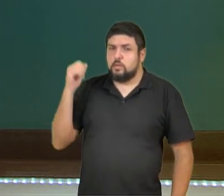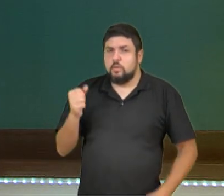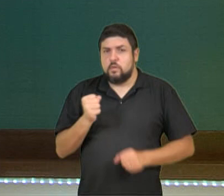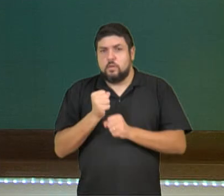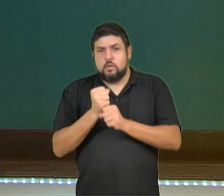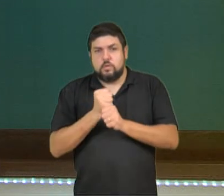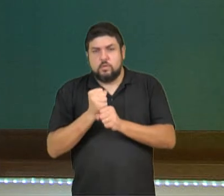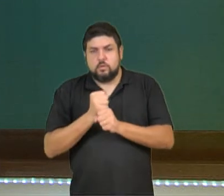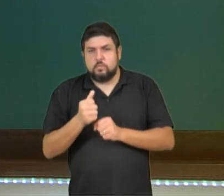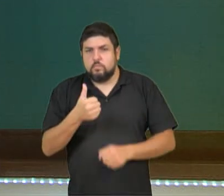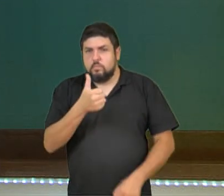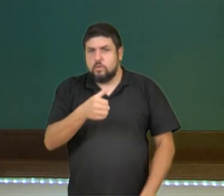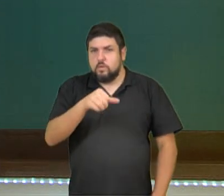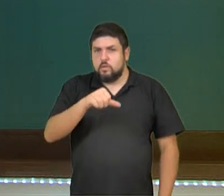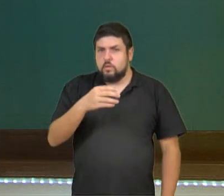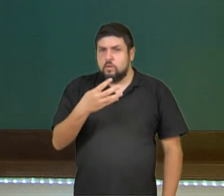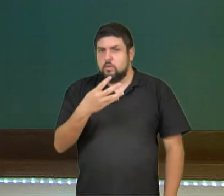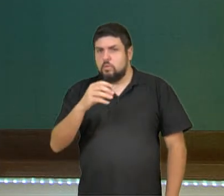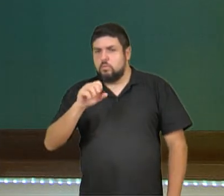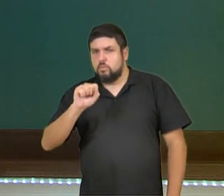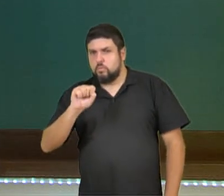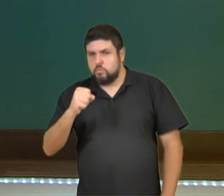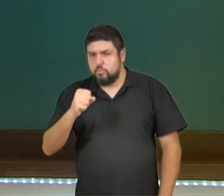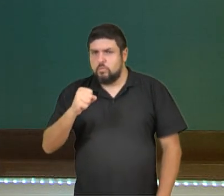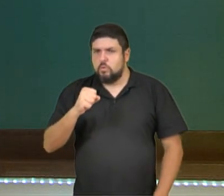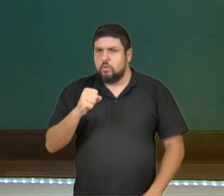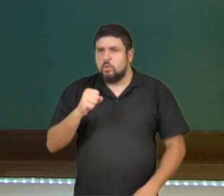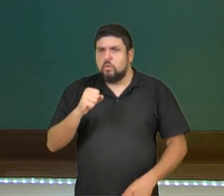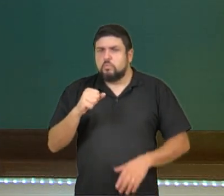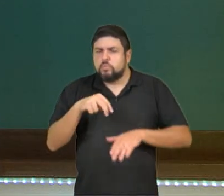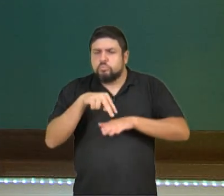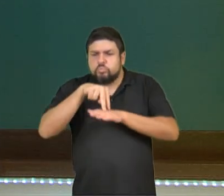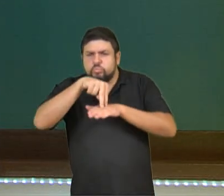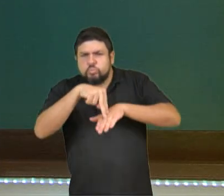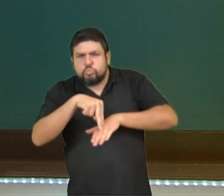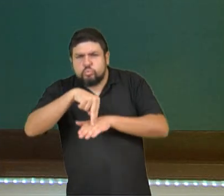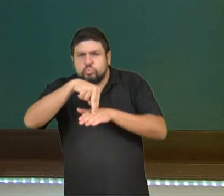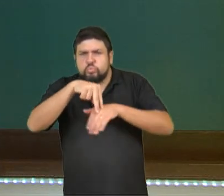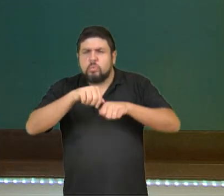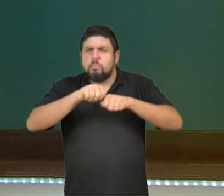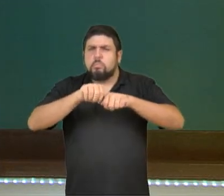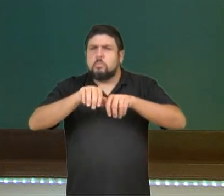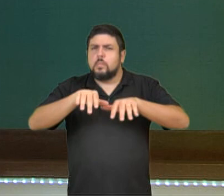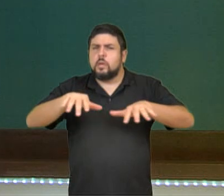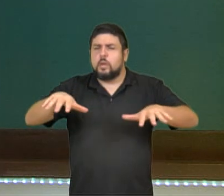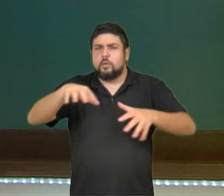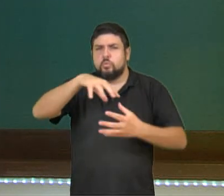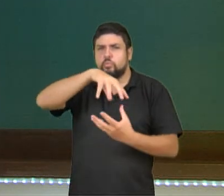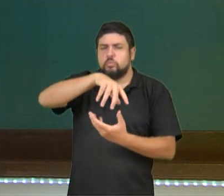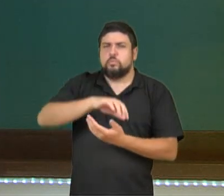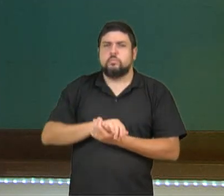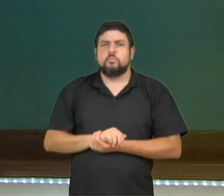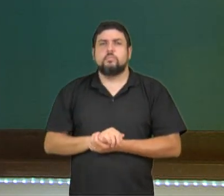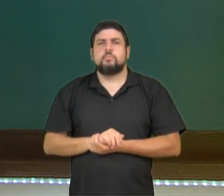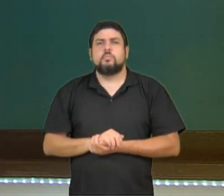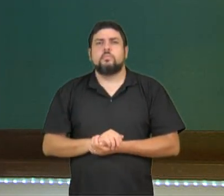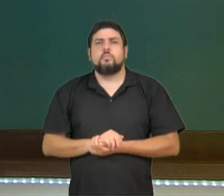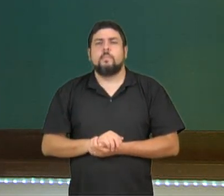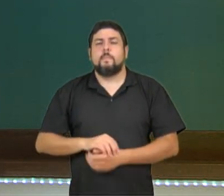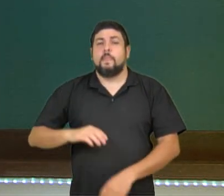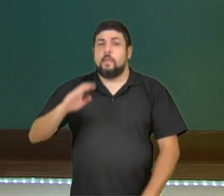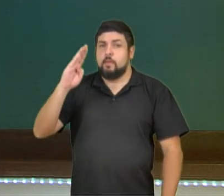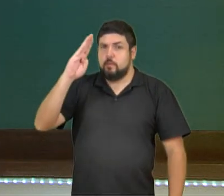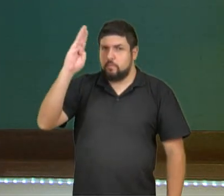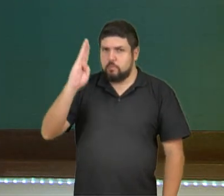teve um surfista que ele levou, e isso foi sendo difundido para o mundo inteiro, e até hoje ele é muito bem conhecido. No Brasil, ele